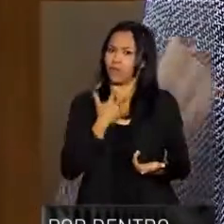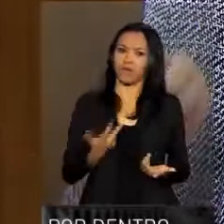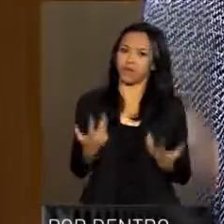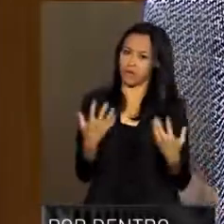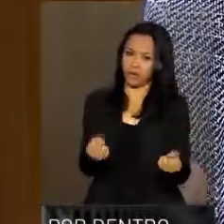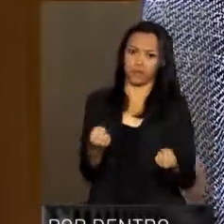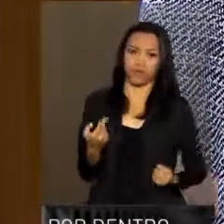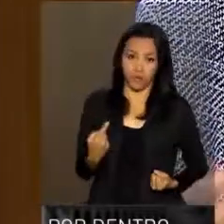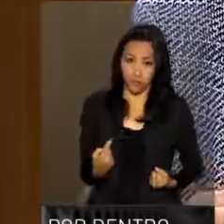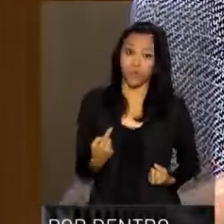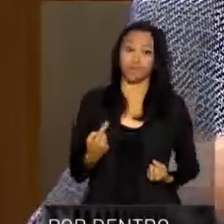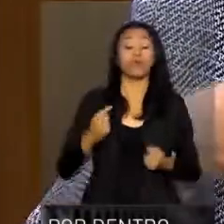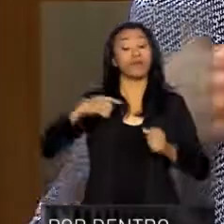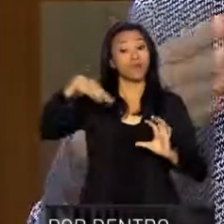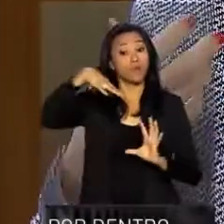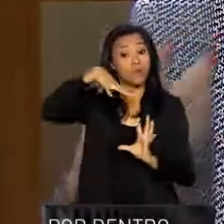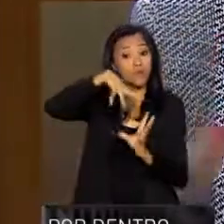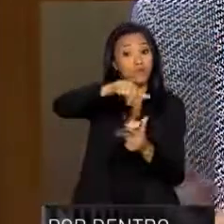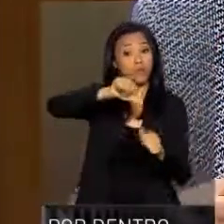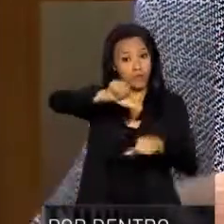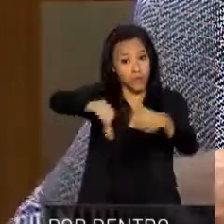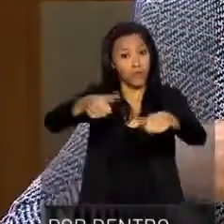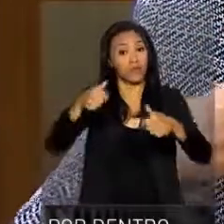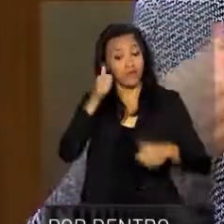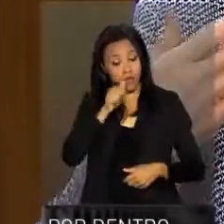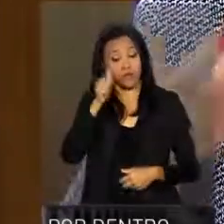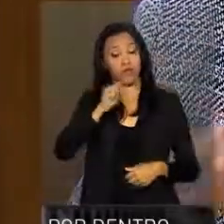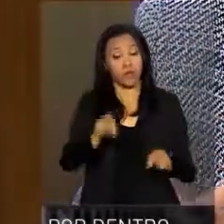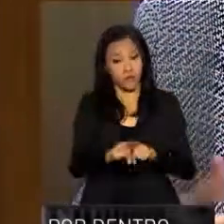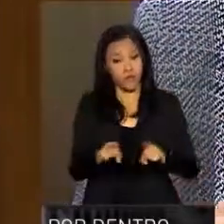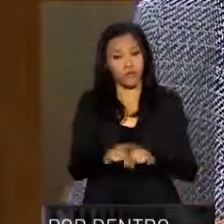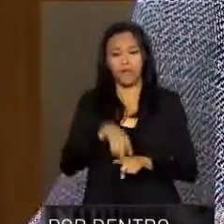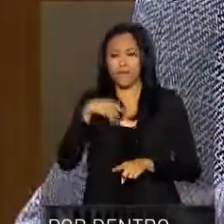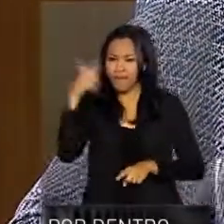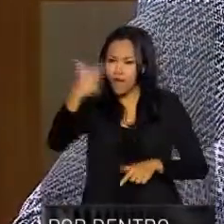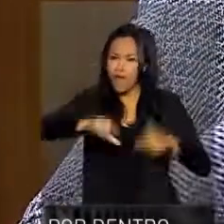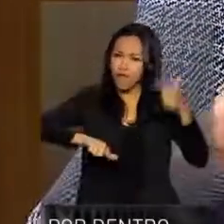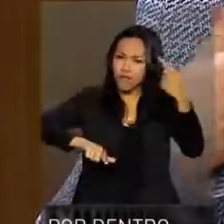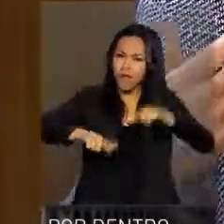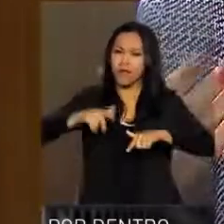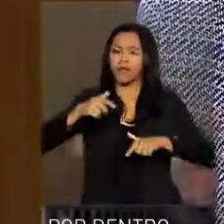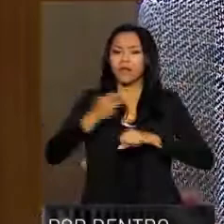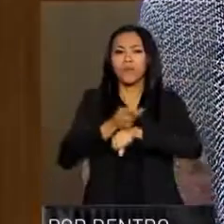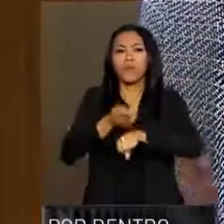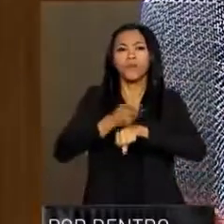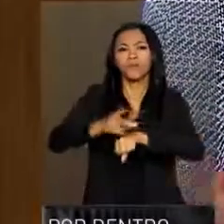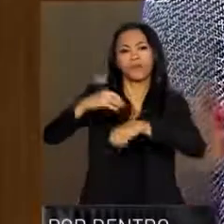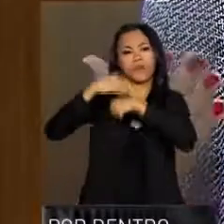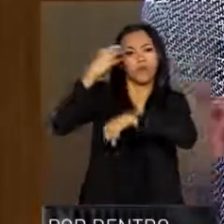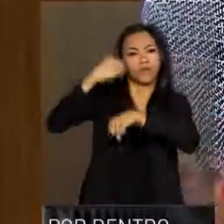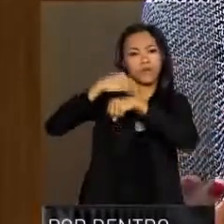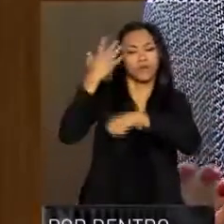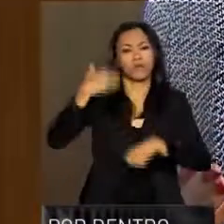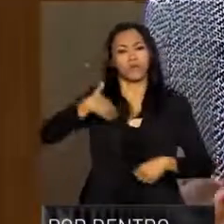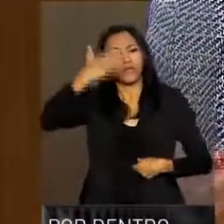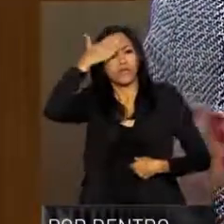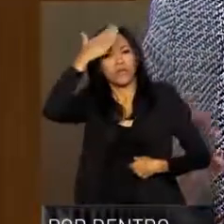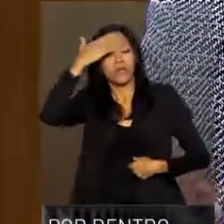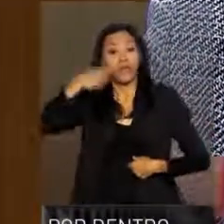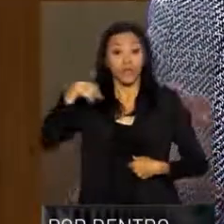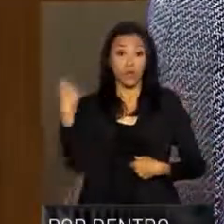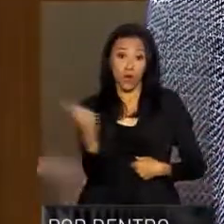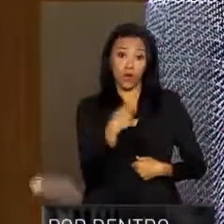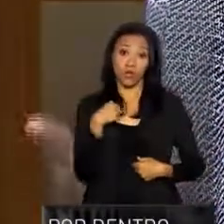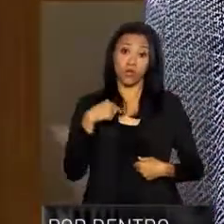o mundo mudou e as mulheres também estão cada vez mais sendo esclarecidas nós estamos na era dos direitos e